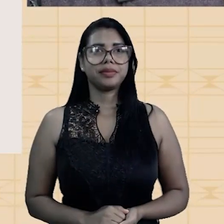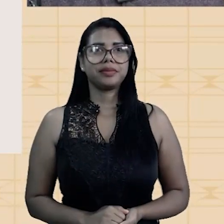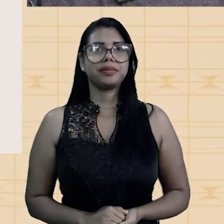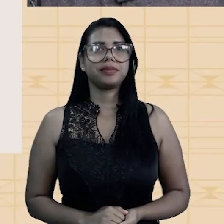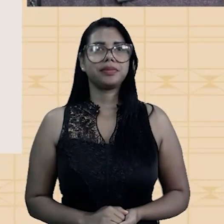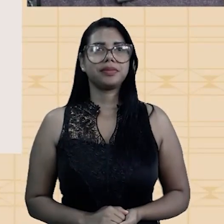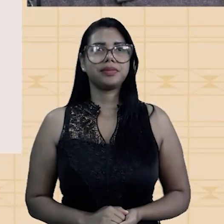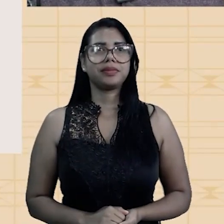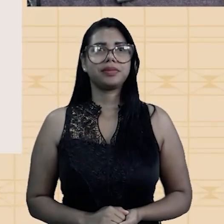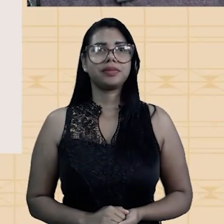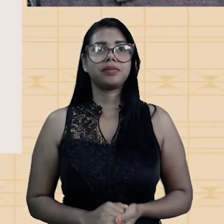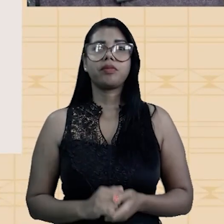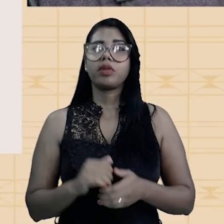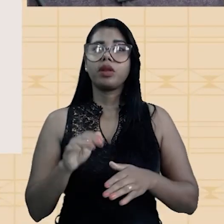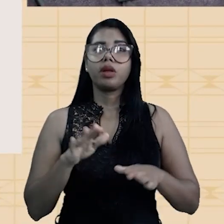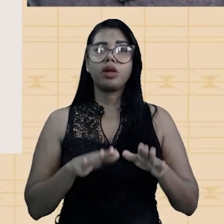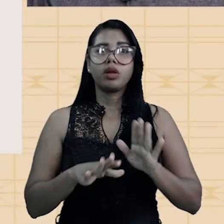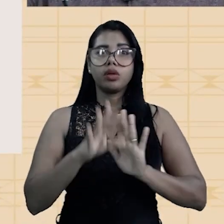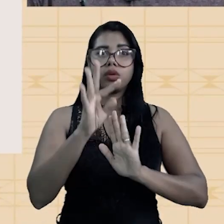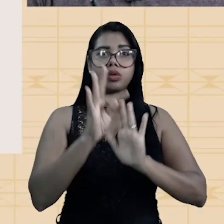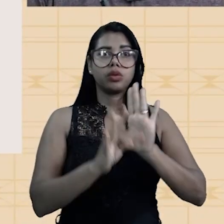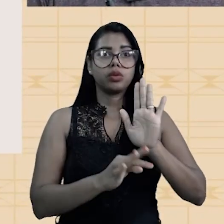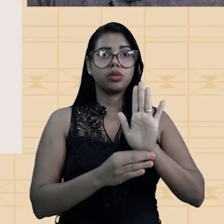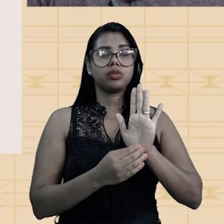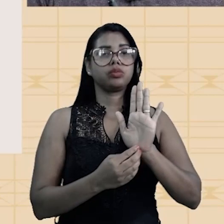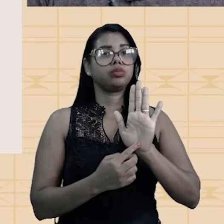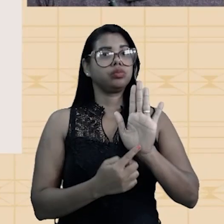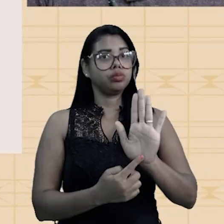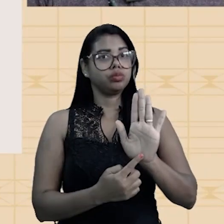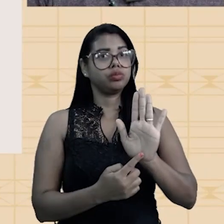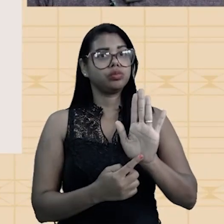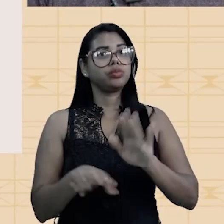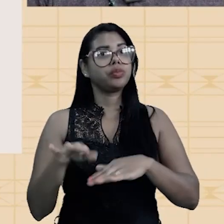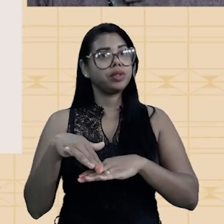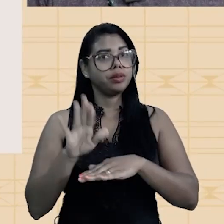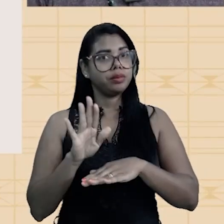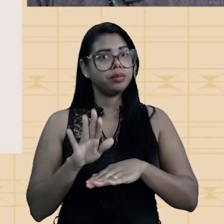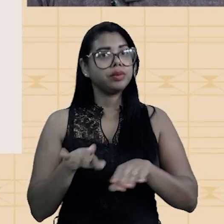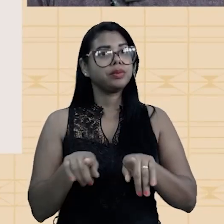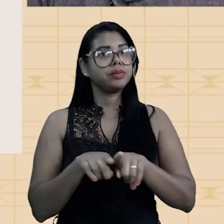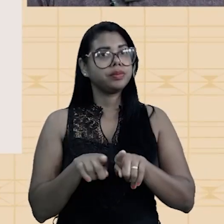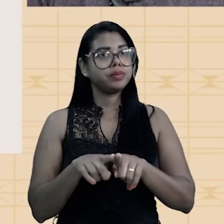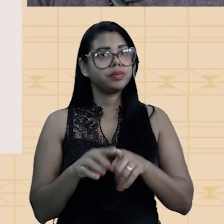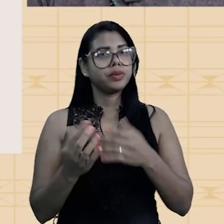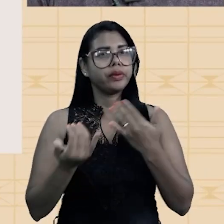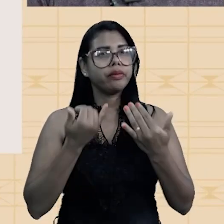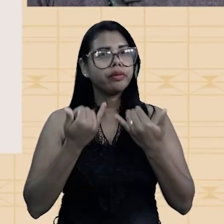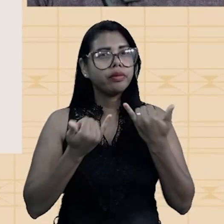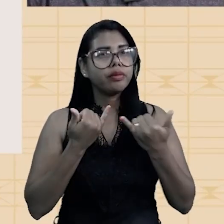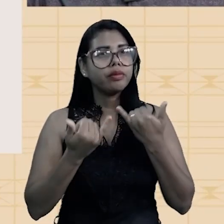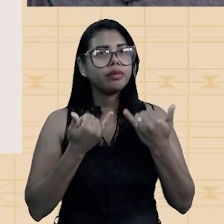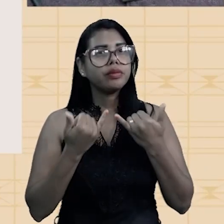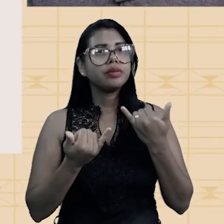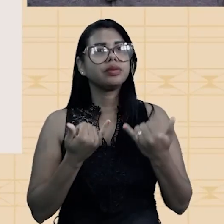Cuidado para não deixar o texto expositivo demais, não é? A informação, ela tem que aparecer no texto